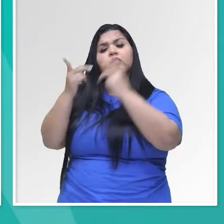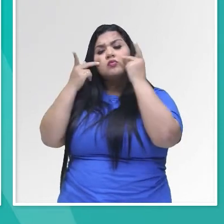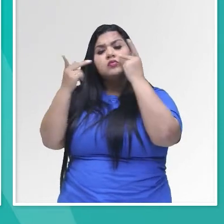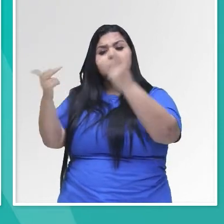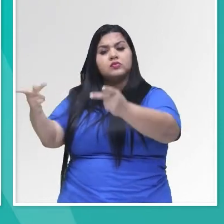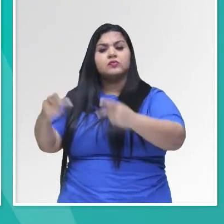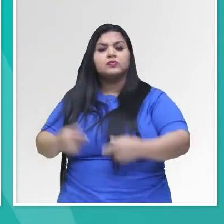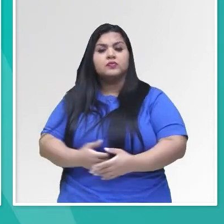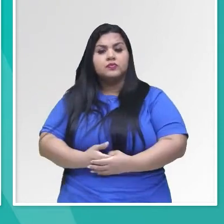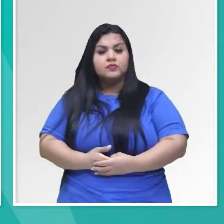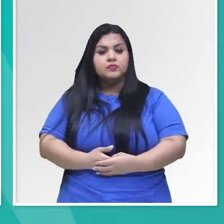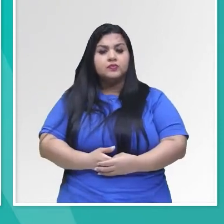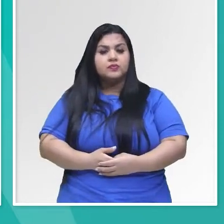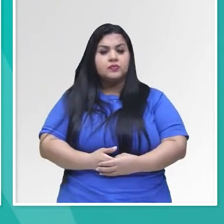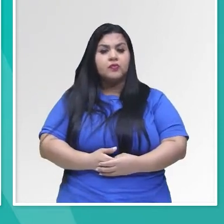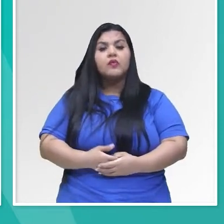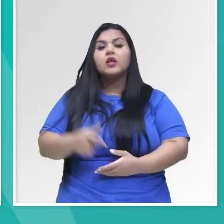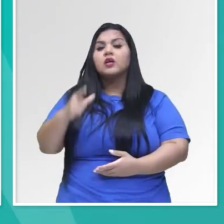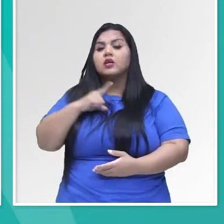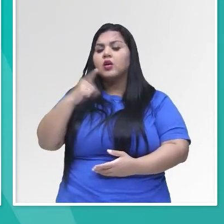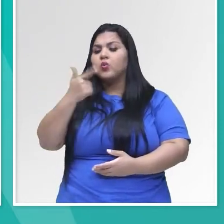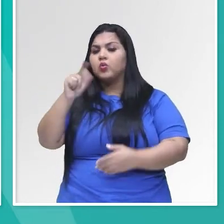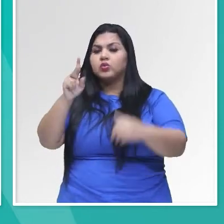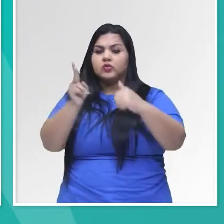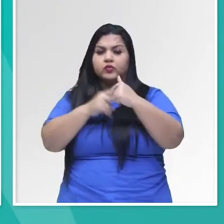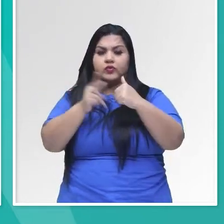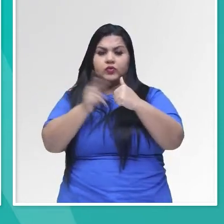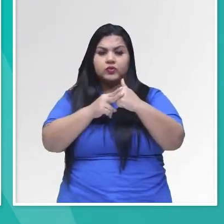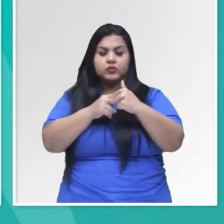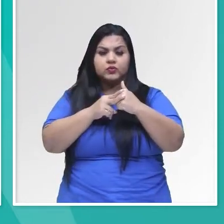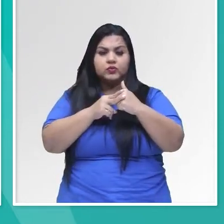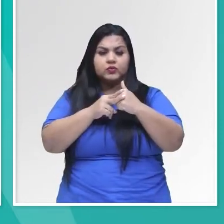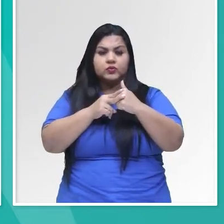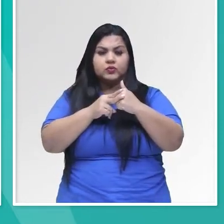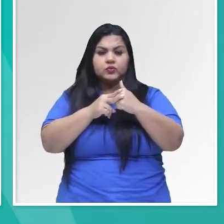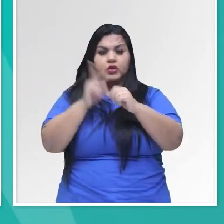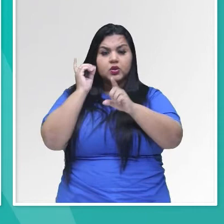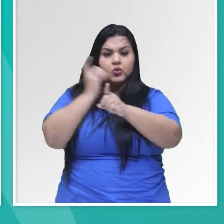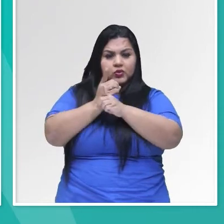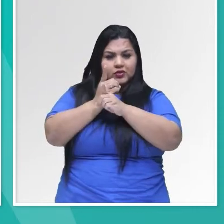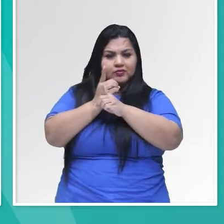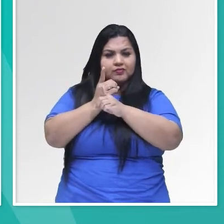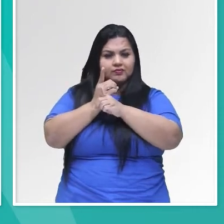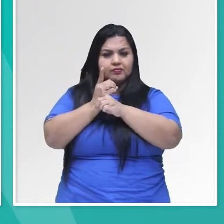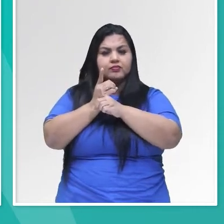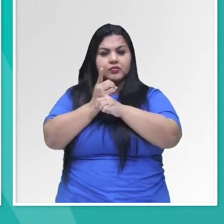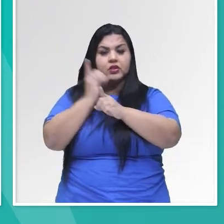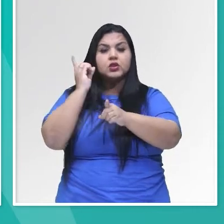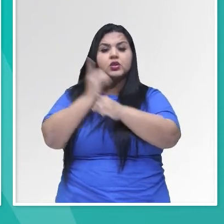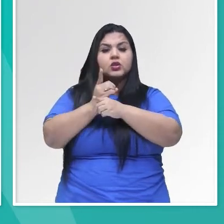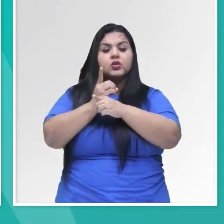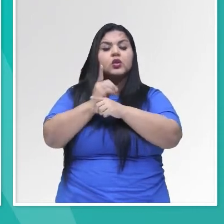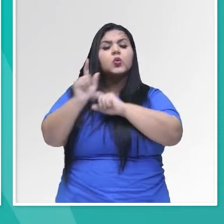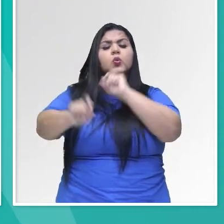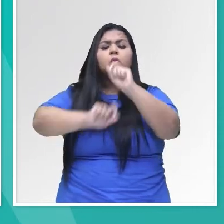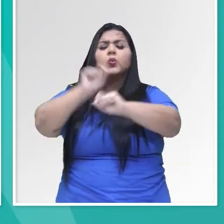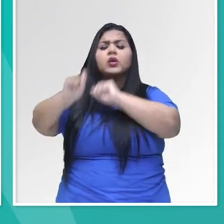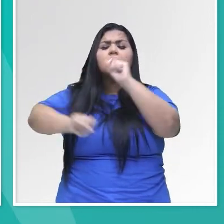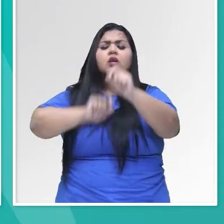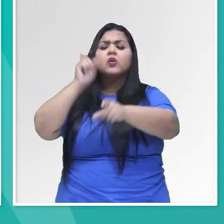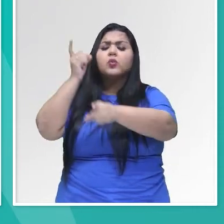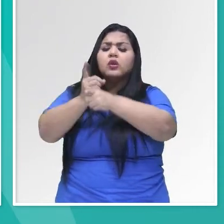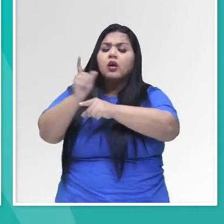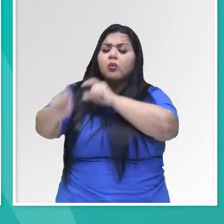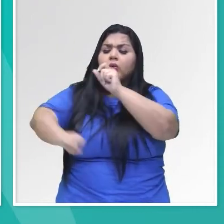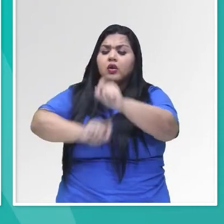Não é verdade? Tem um outro verbo transitivo direto que é o verbo encontrar. Encontrar o quê?